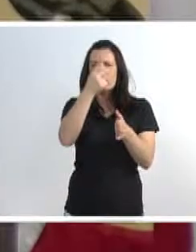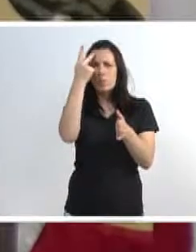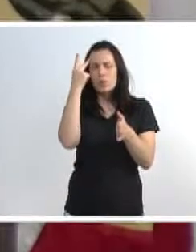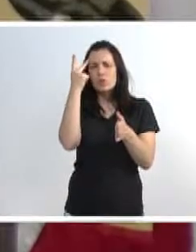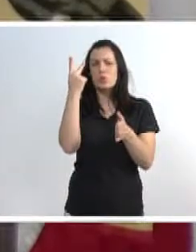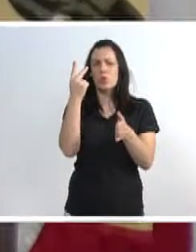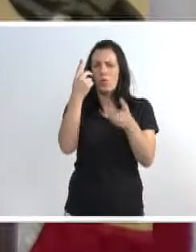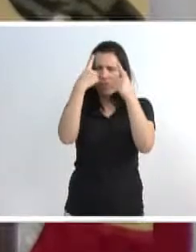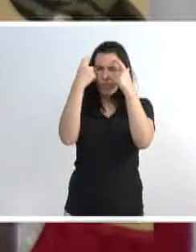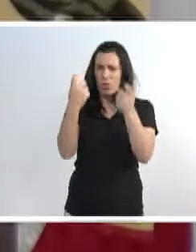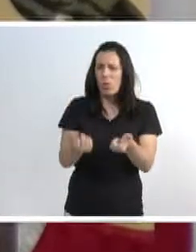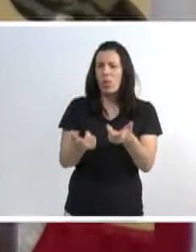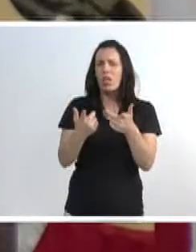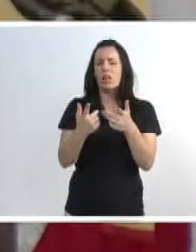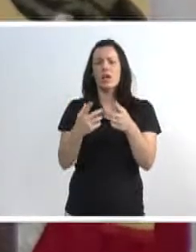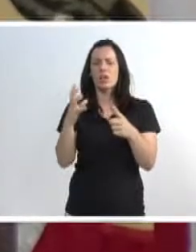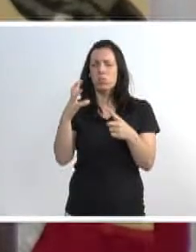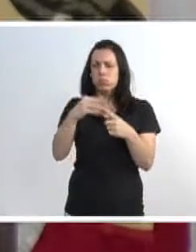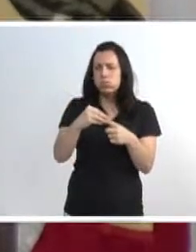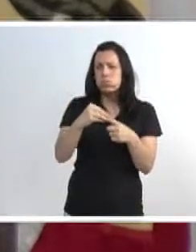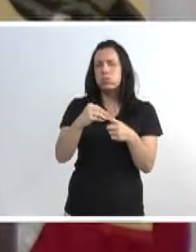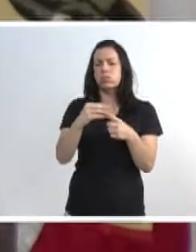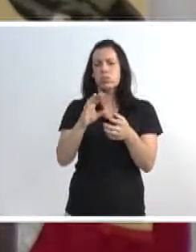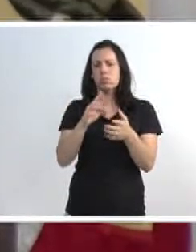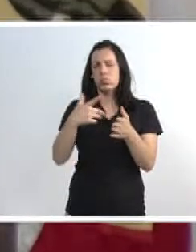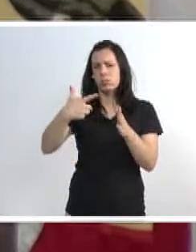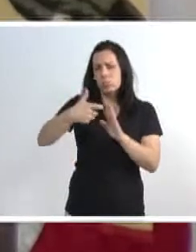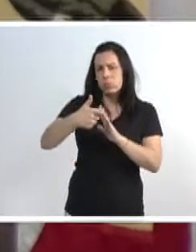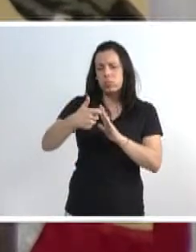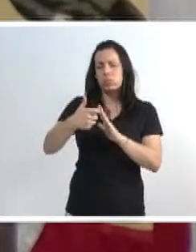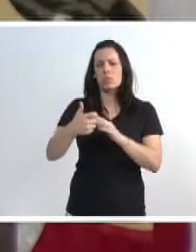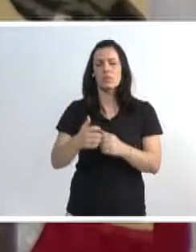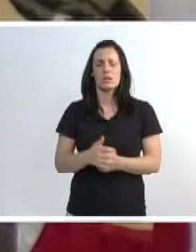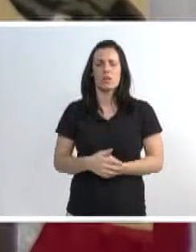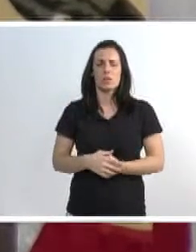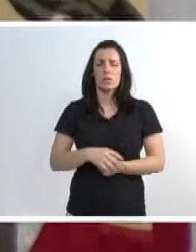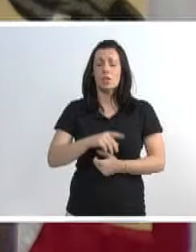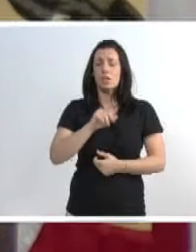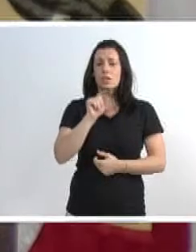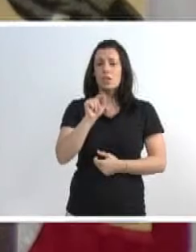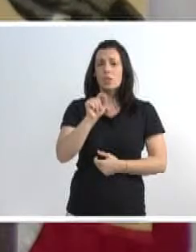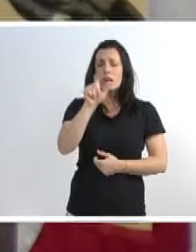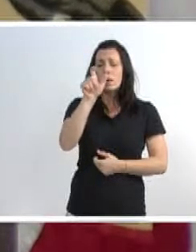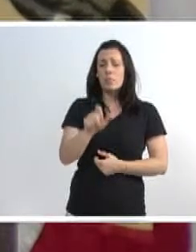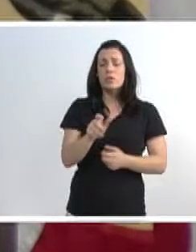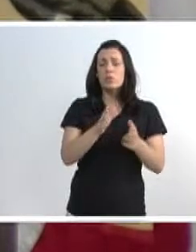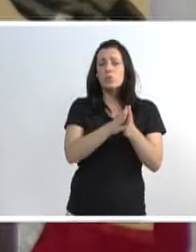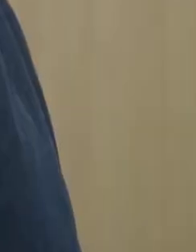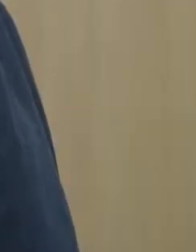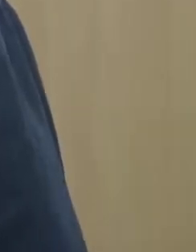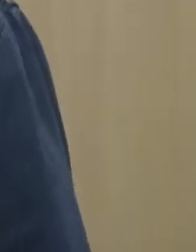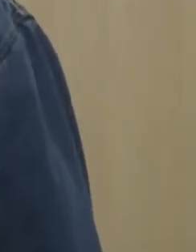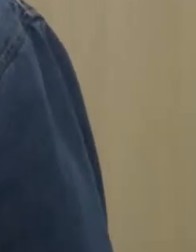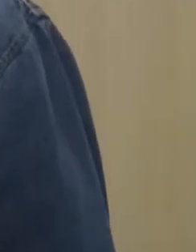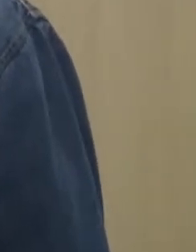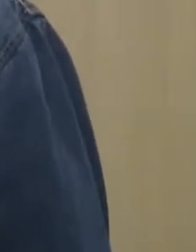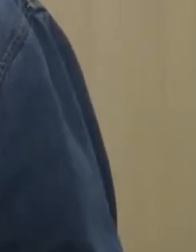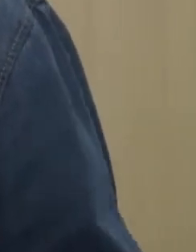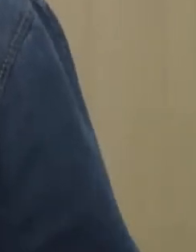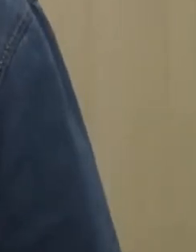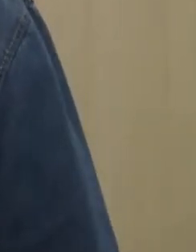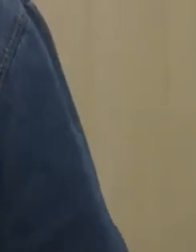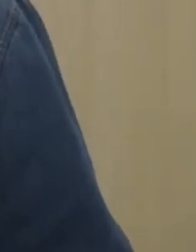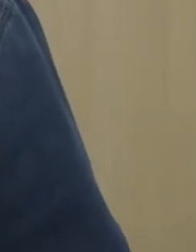do vereador célio dias que regulamenta o sepultamento de animais domésticos nos cemitérios de blumenau o cidadão que tiver